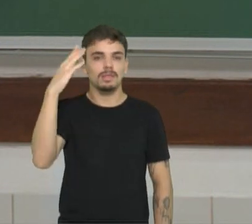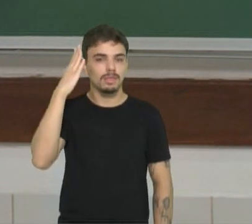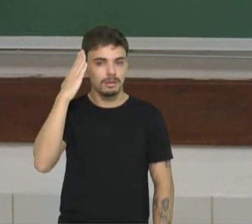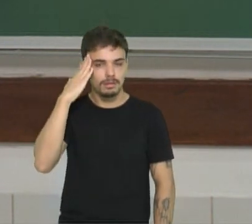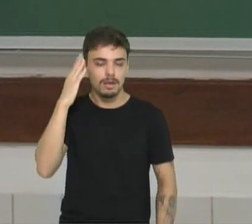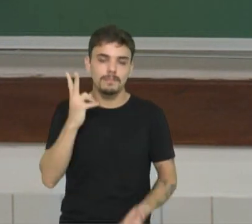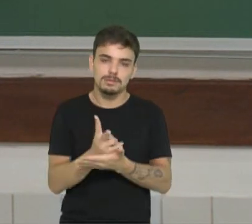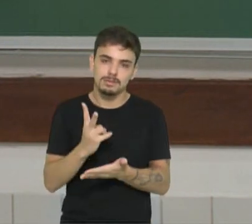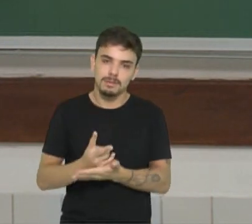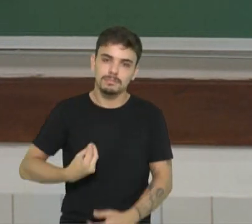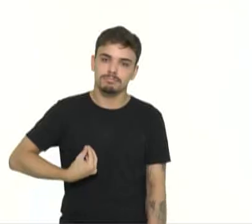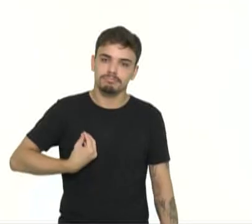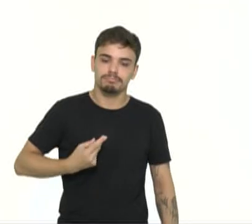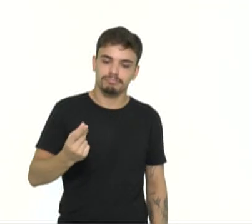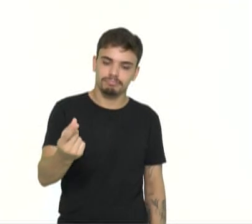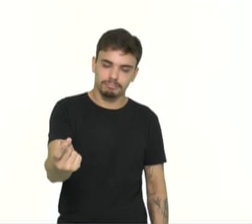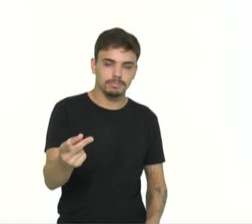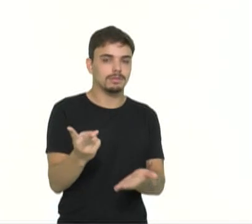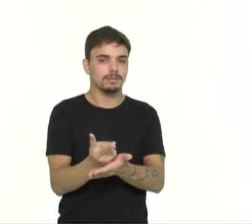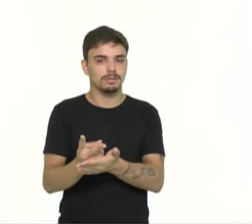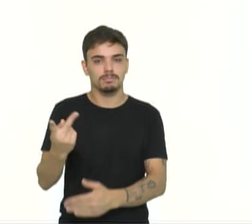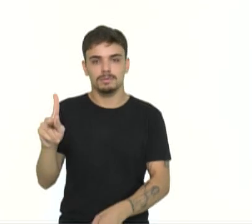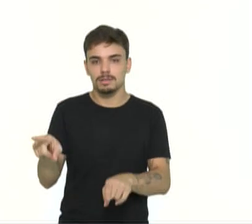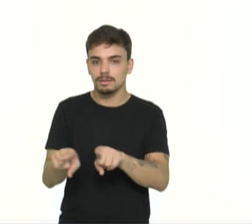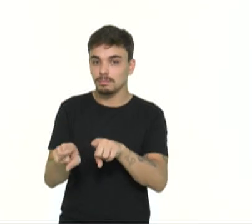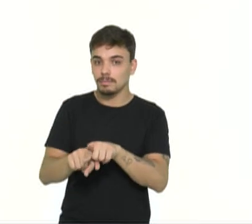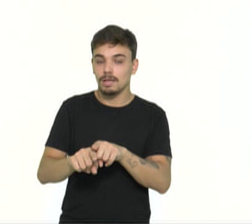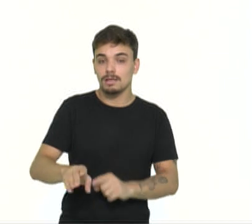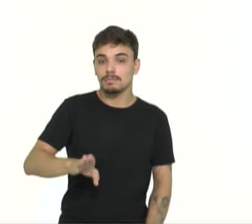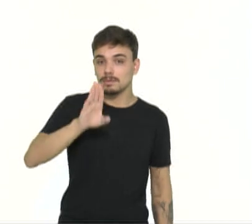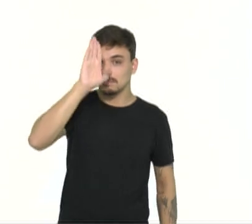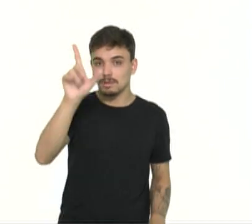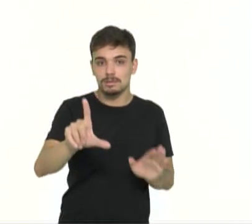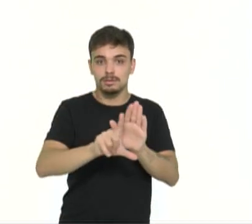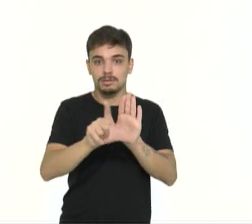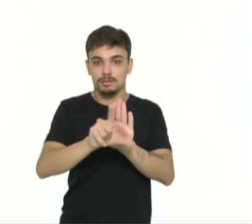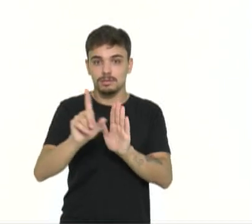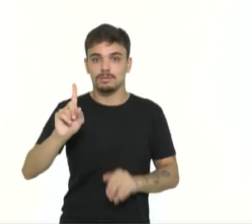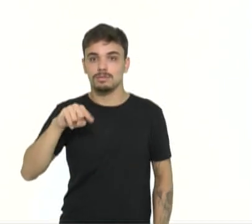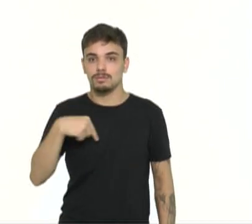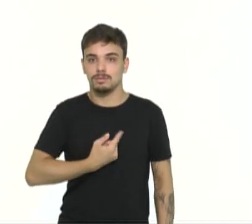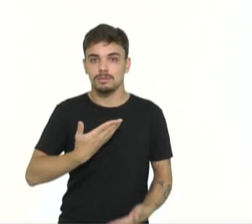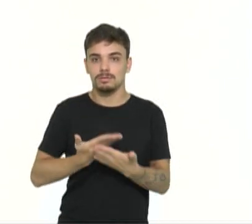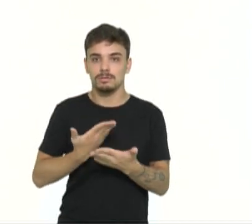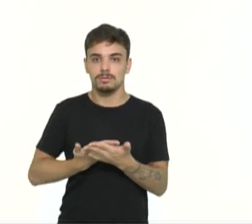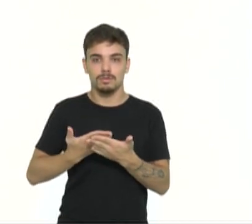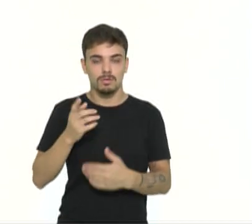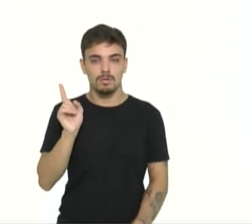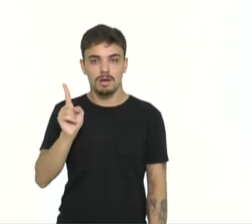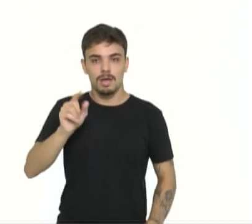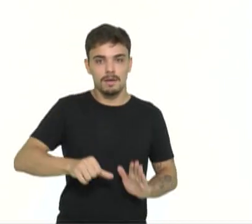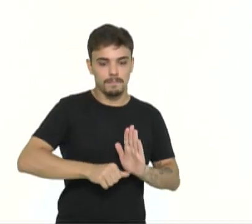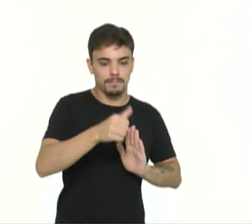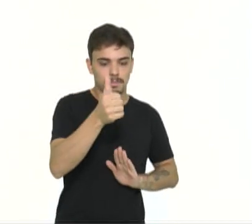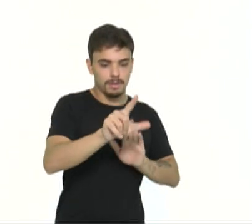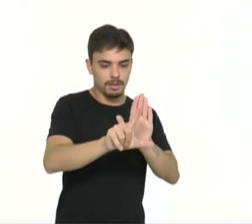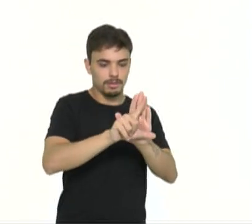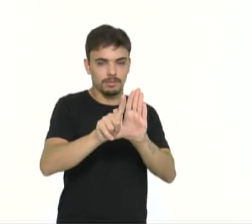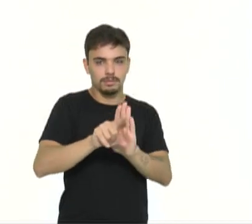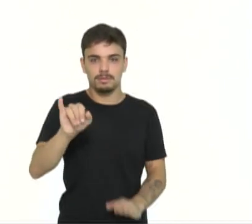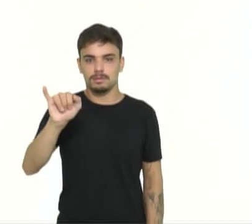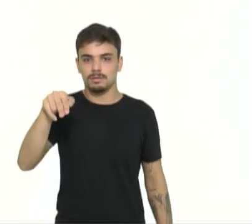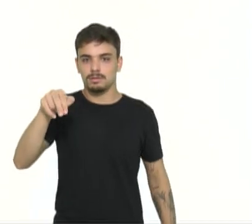médio também, tá? E as principais leis que a gente estudou até aqui, que você já conheceu, a primeira lei dele, né, que